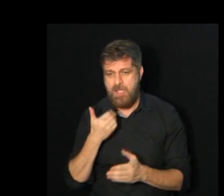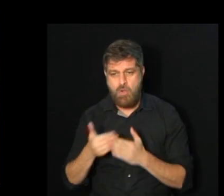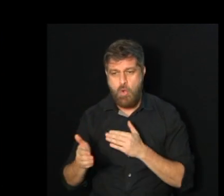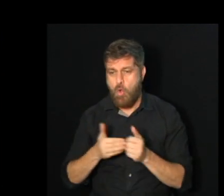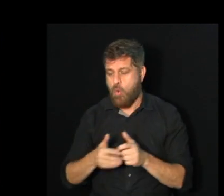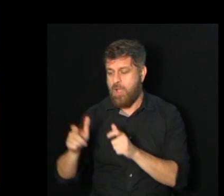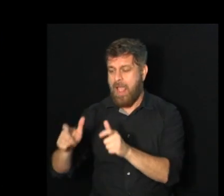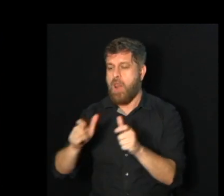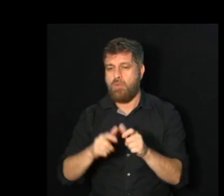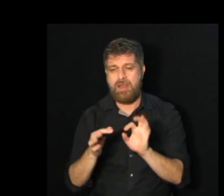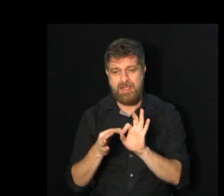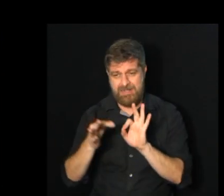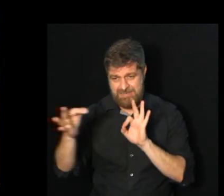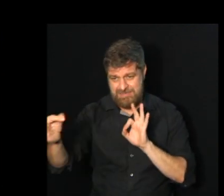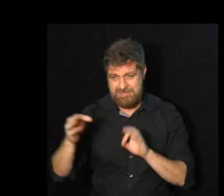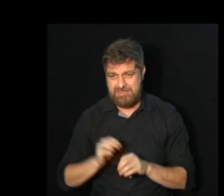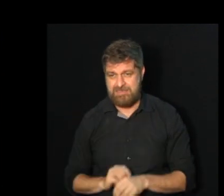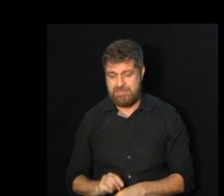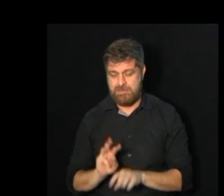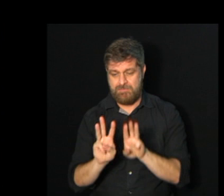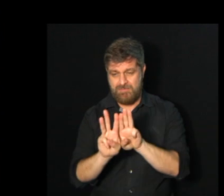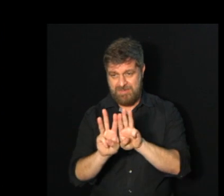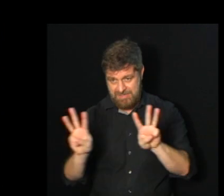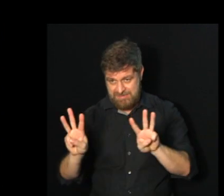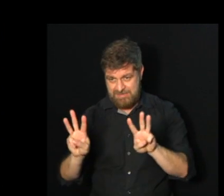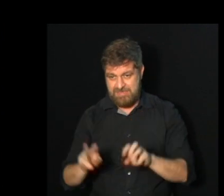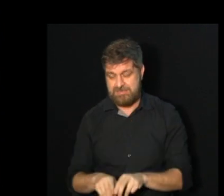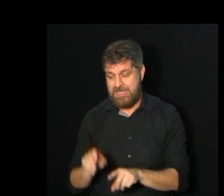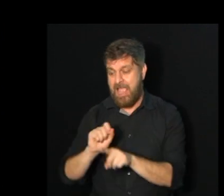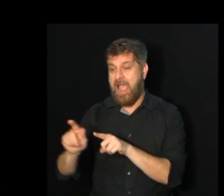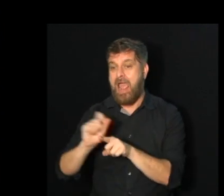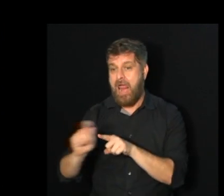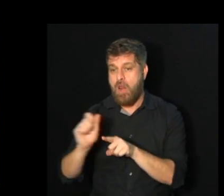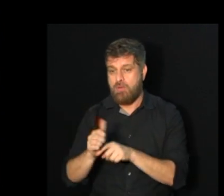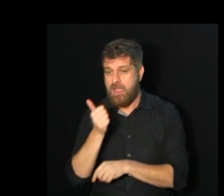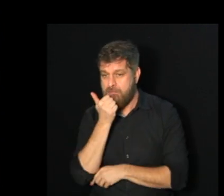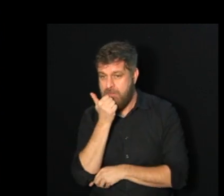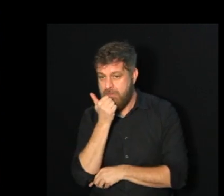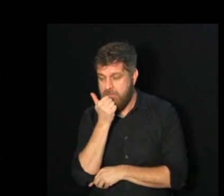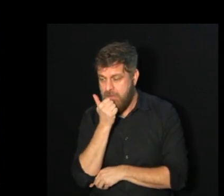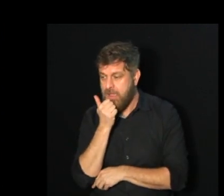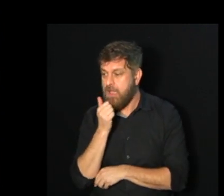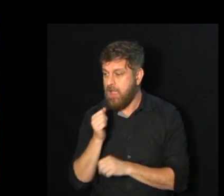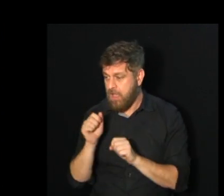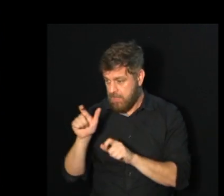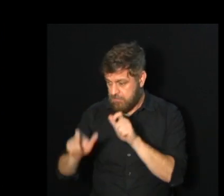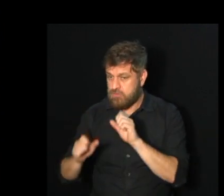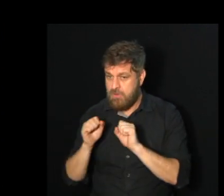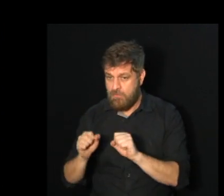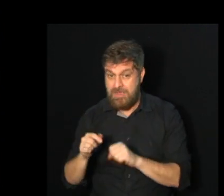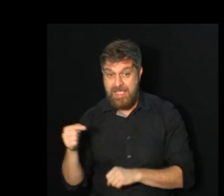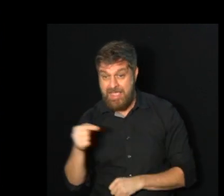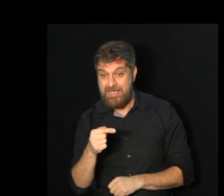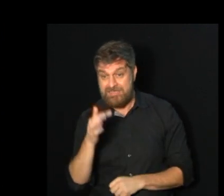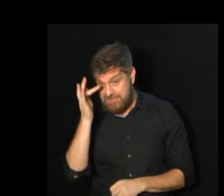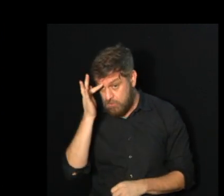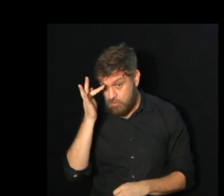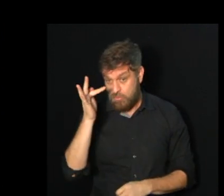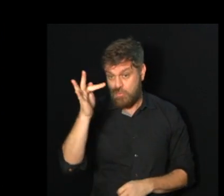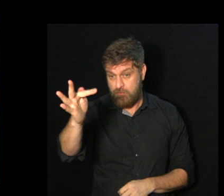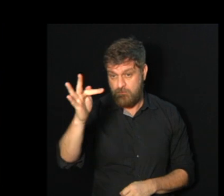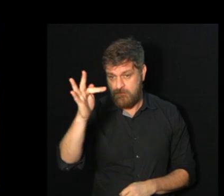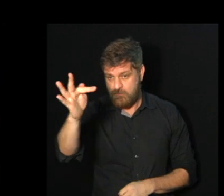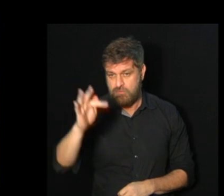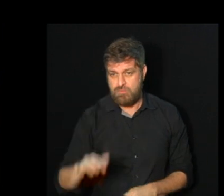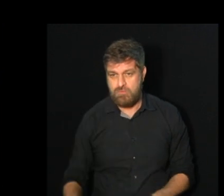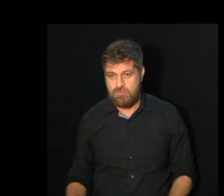distância. Tem vários sites que alugam rádio para as pessoas operarem remotamente. Então esse é o rádio amador do futuro, é o rádio amador